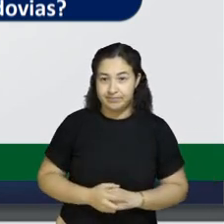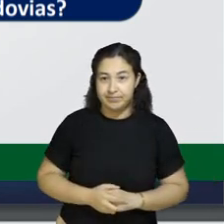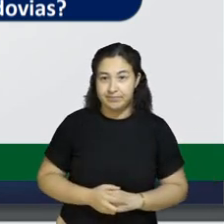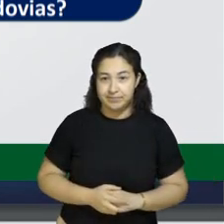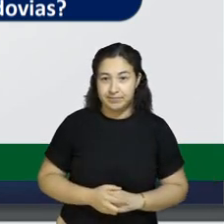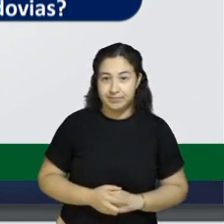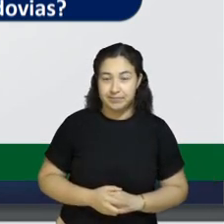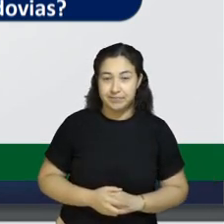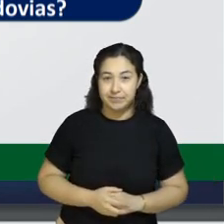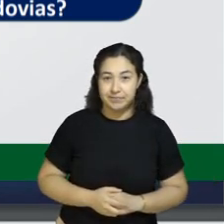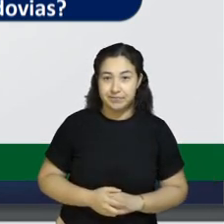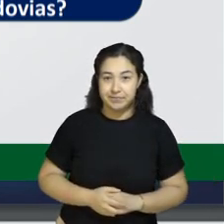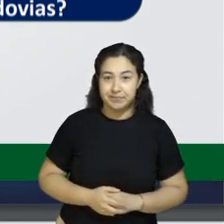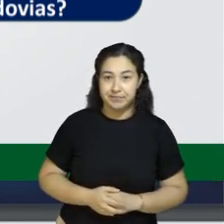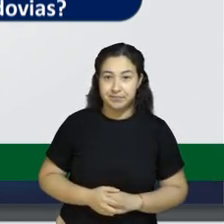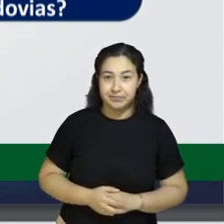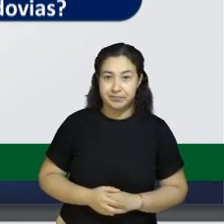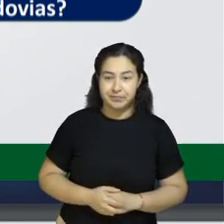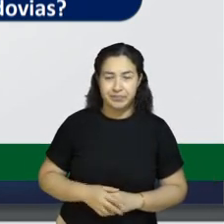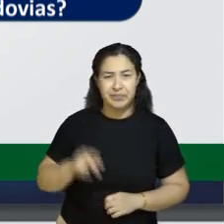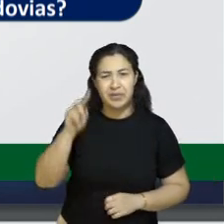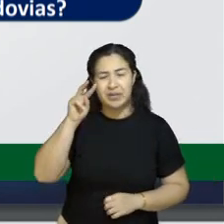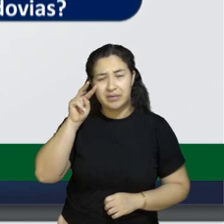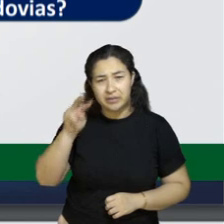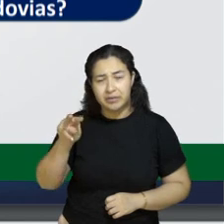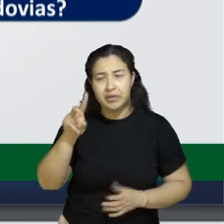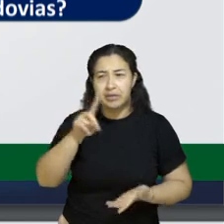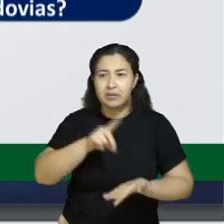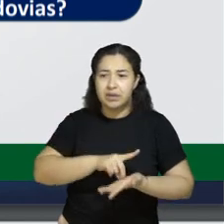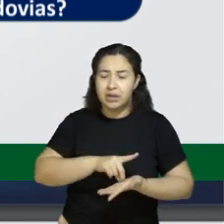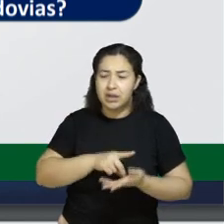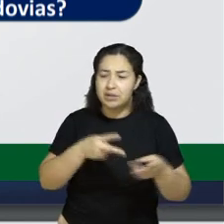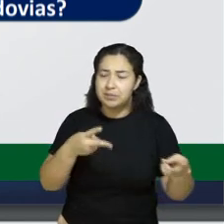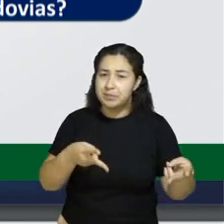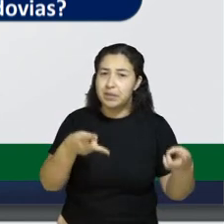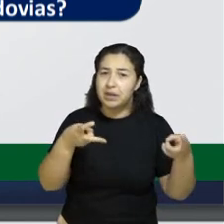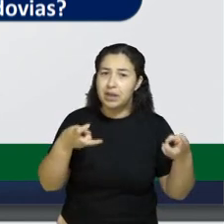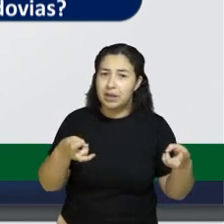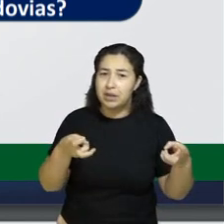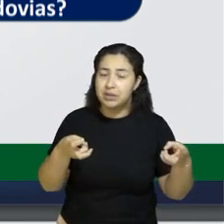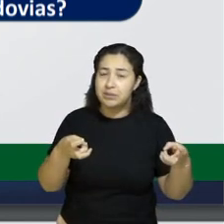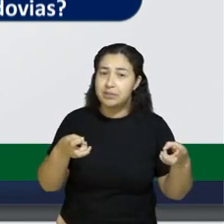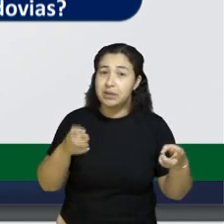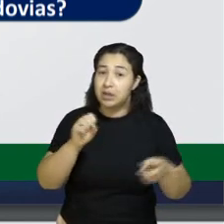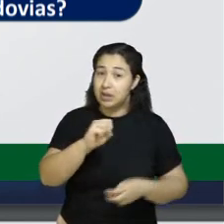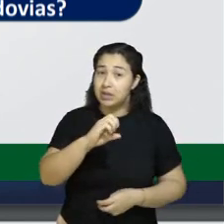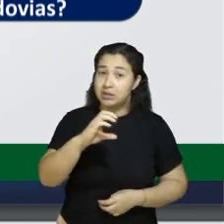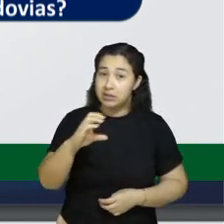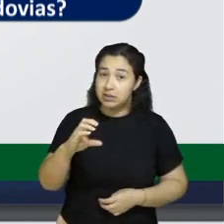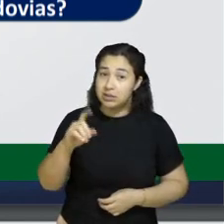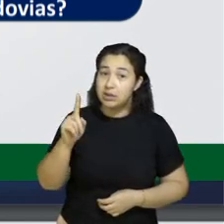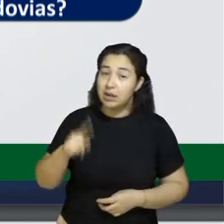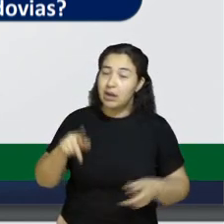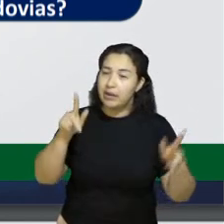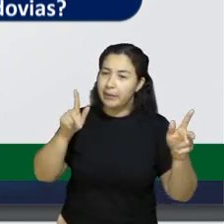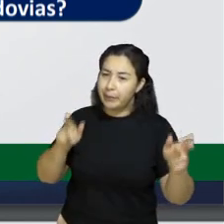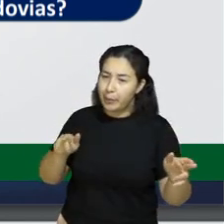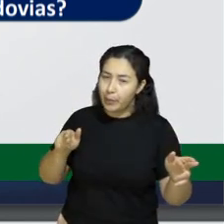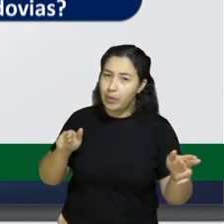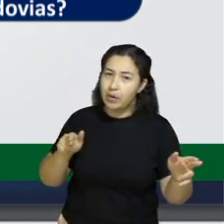nós temos uma realidade que nós identificamos que, para que Santa Catarina tivesse a mesma malha